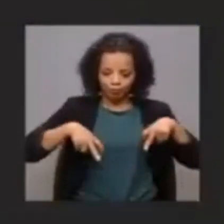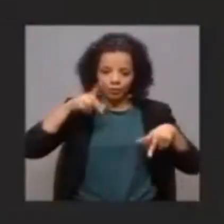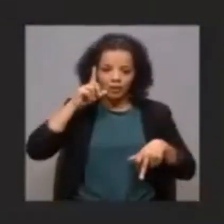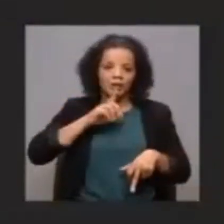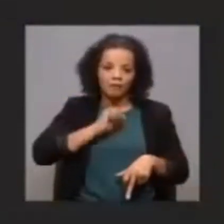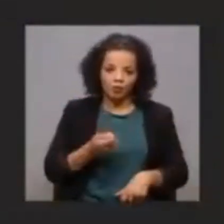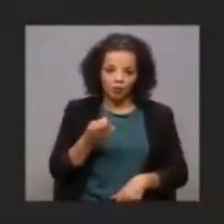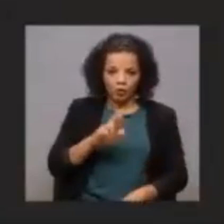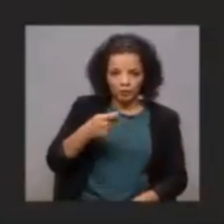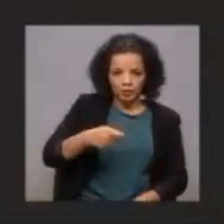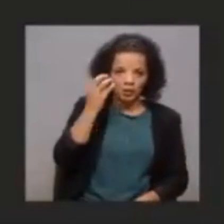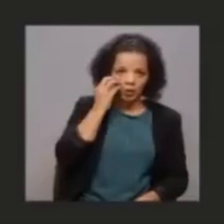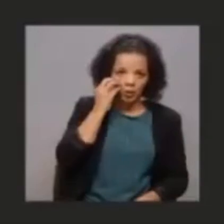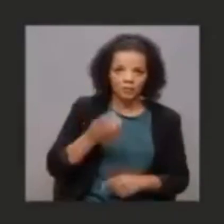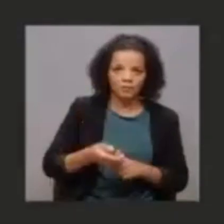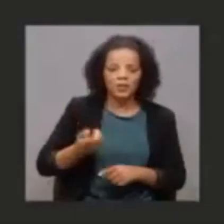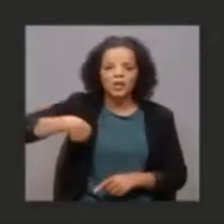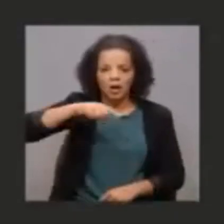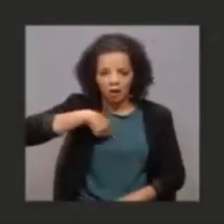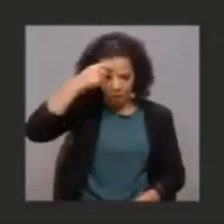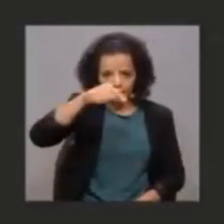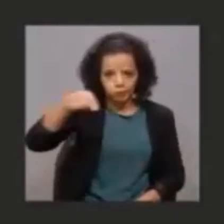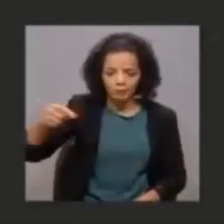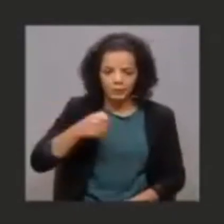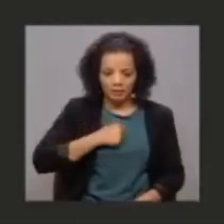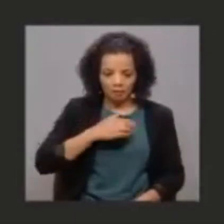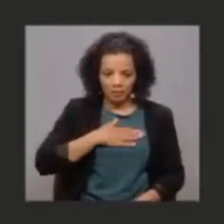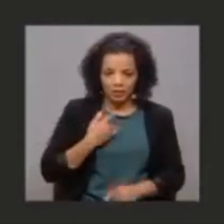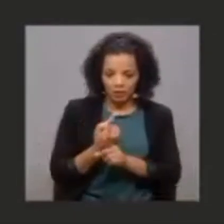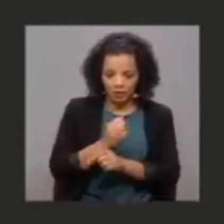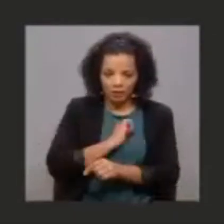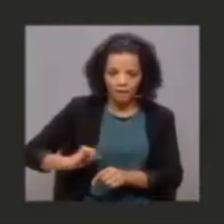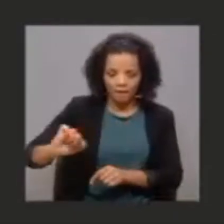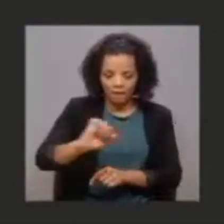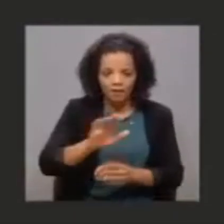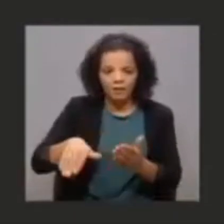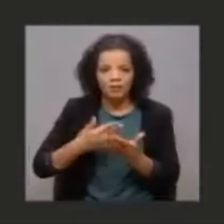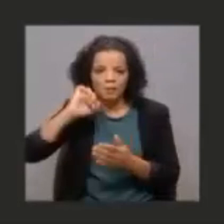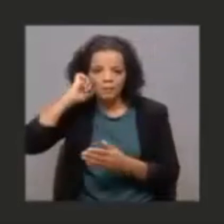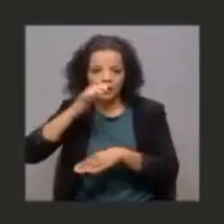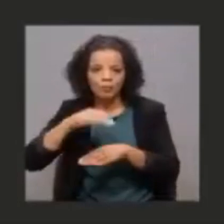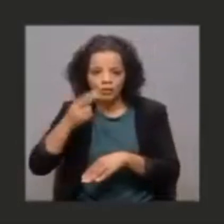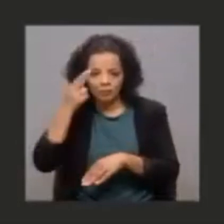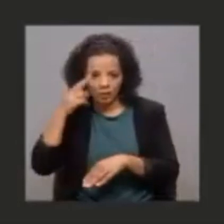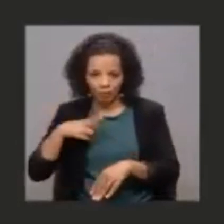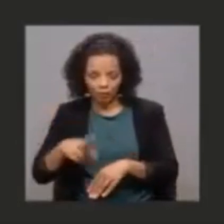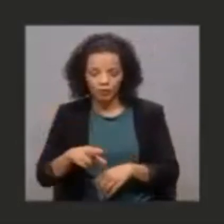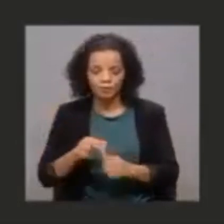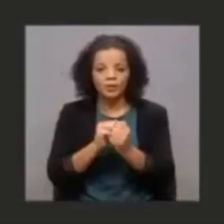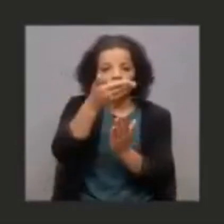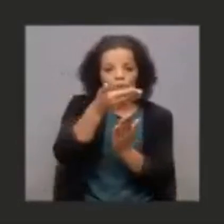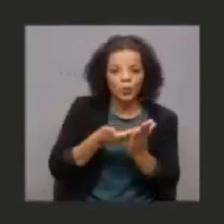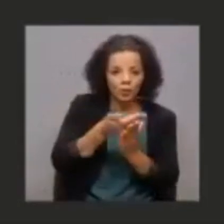Angola. Nós sabíamos que várias das nossas empresas tinham sido alvo de um hacker português. Estes documentos foram guardados e